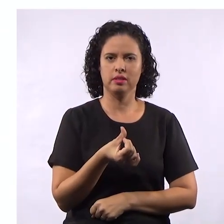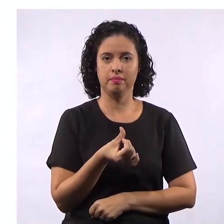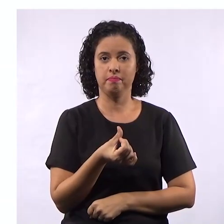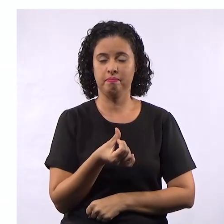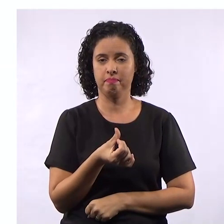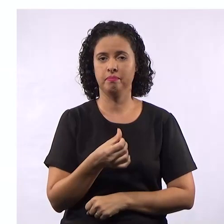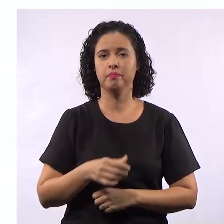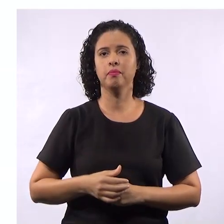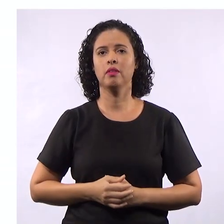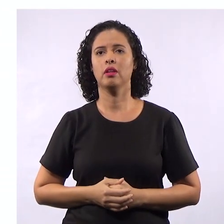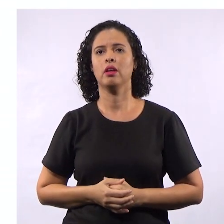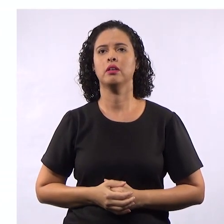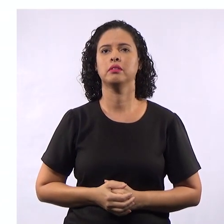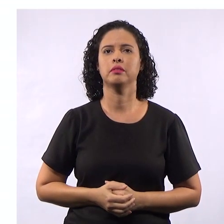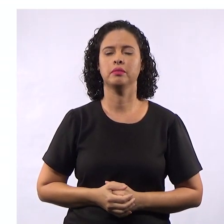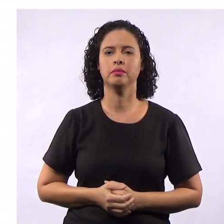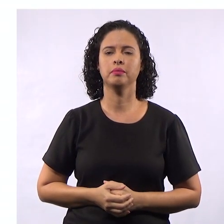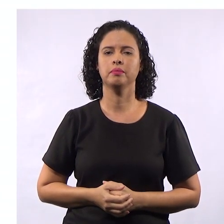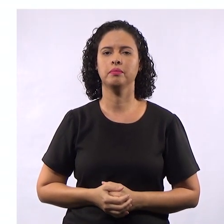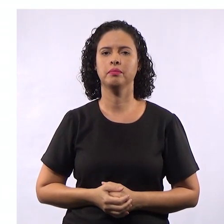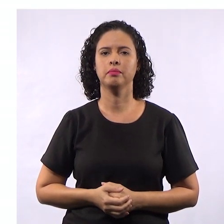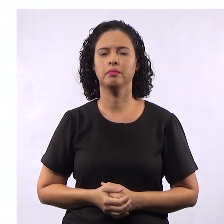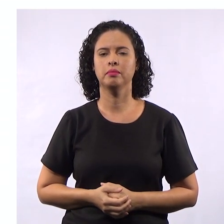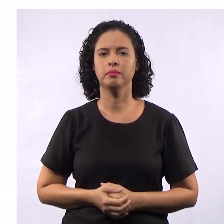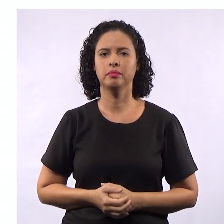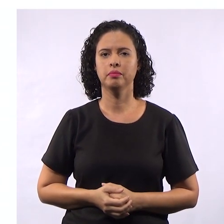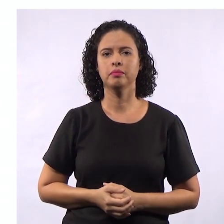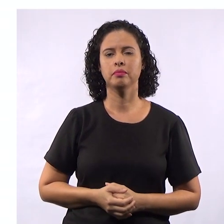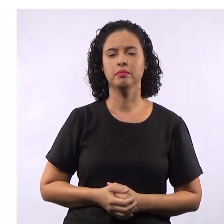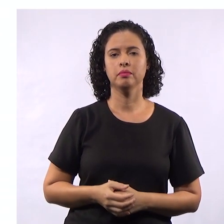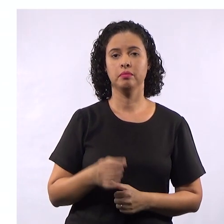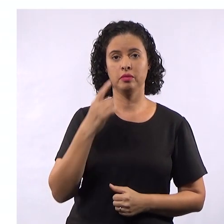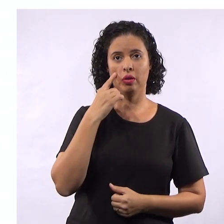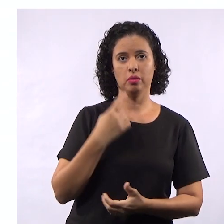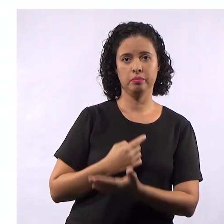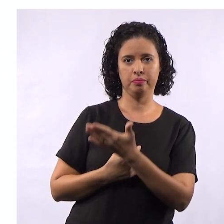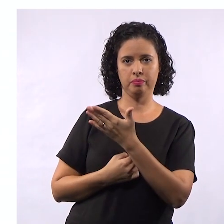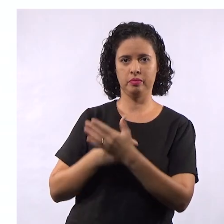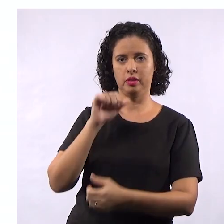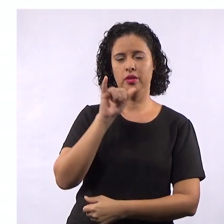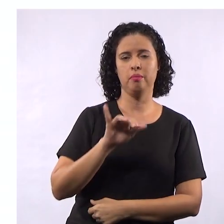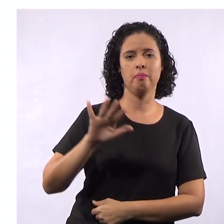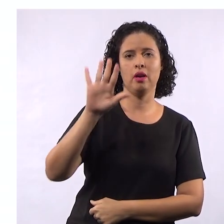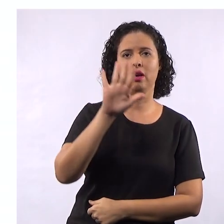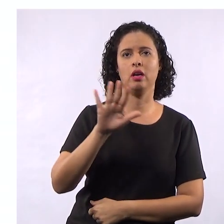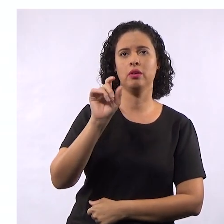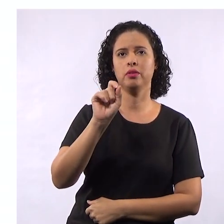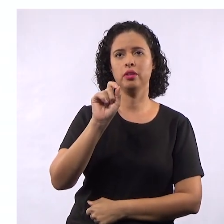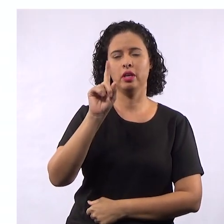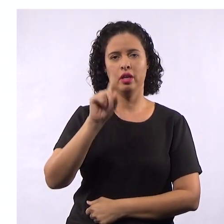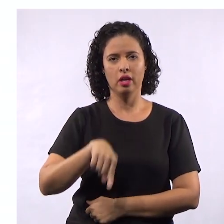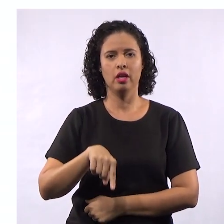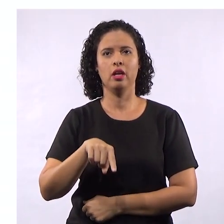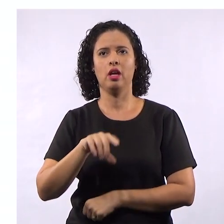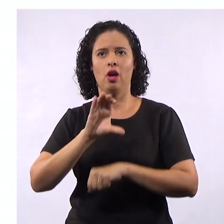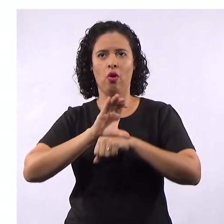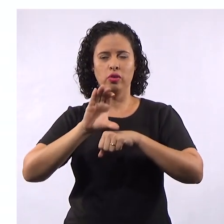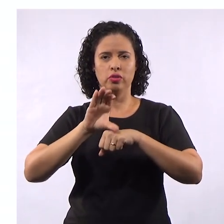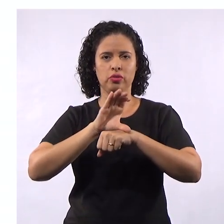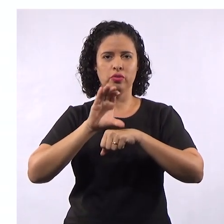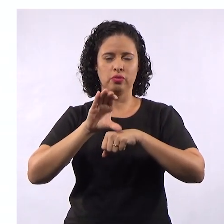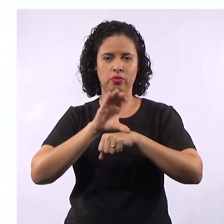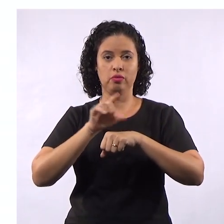das obrigações, nós temos o direito da empresa, o direito das coisas, o direito de família e direito das